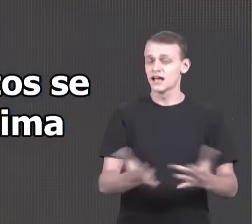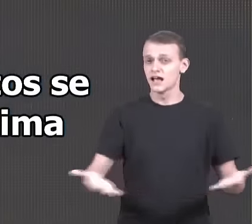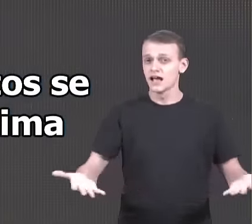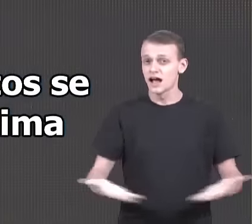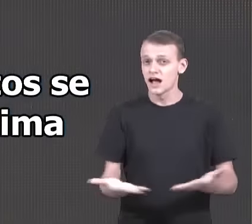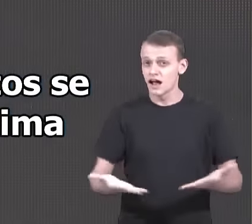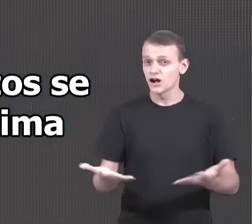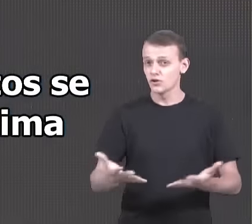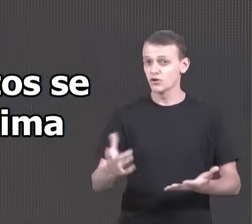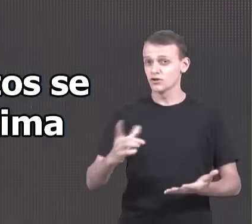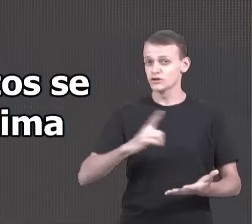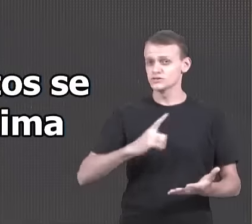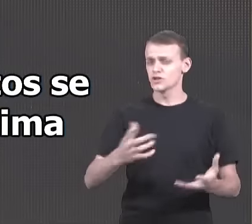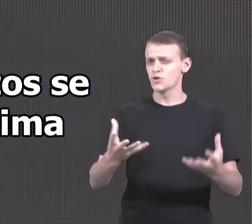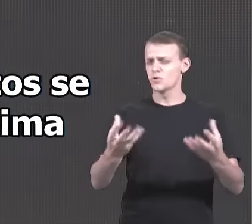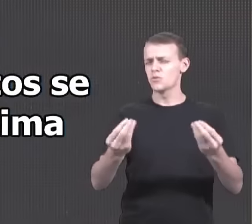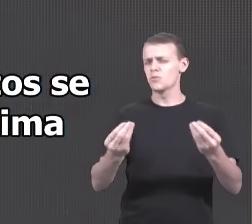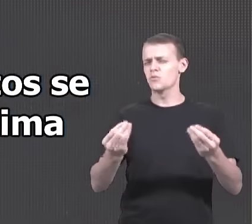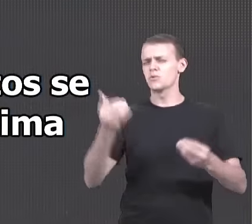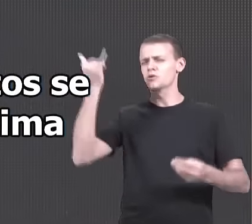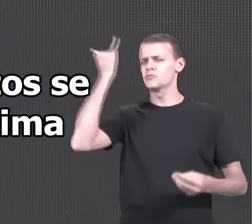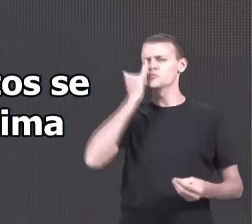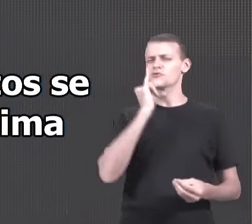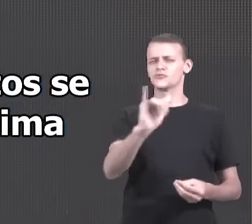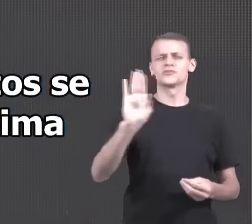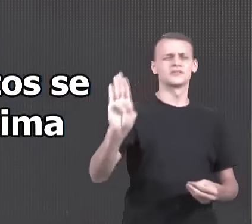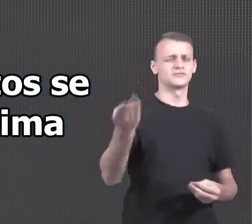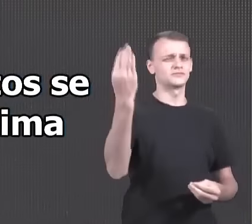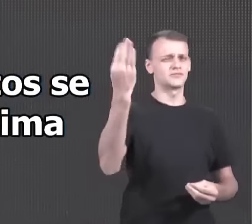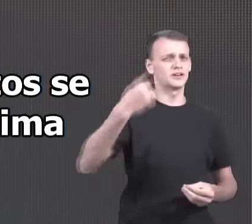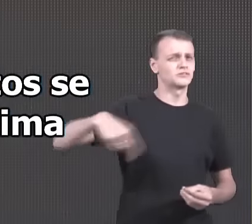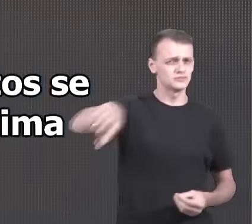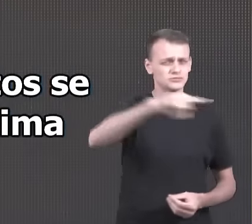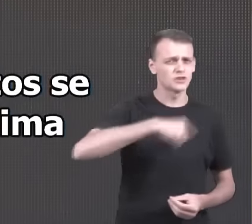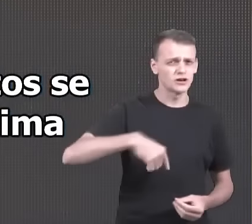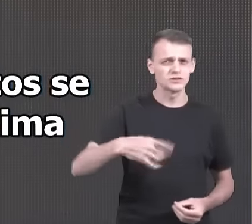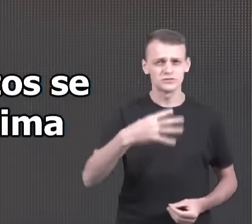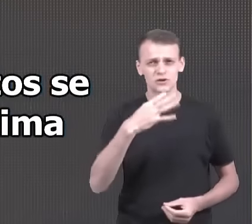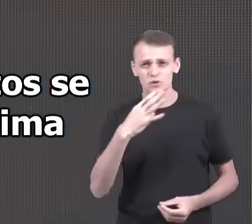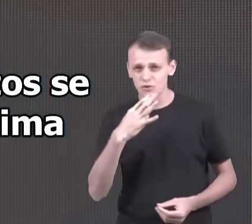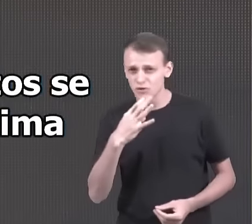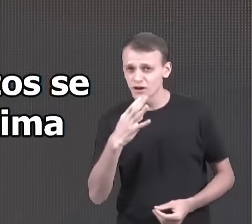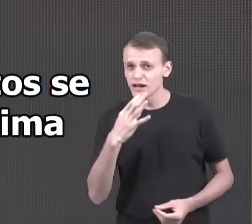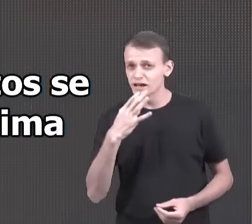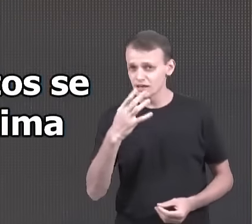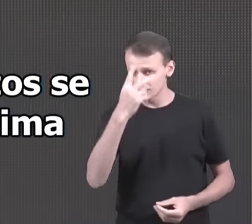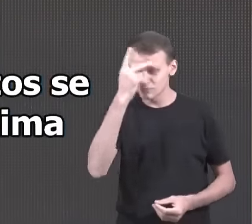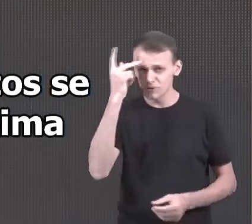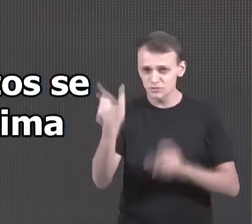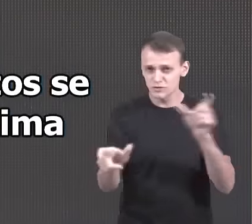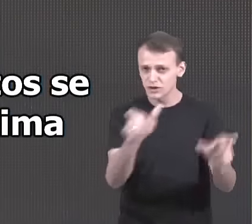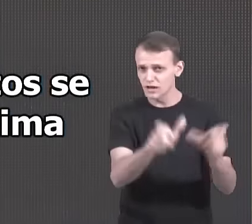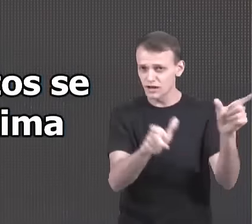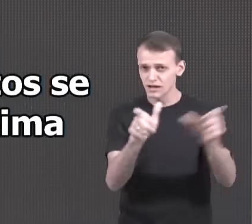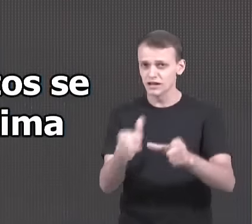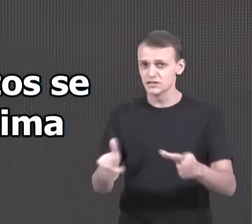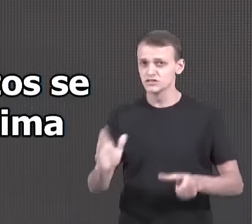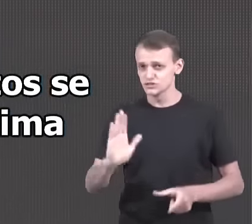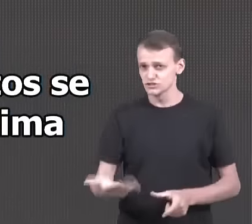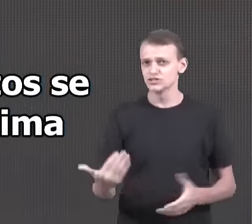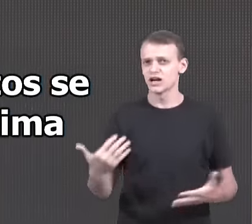muitos anticristos têm surgido, pelo que conhecemos que é a última